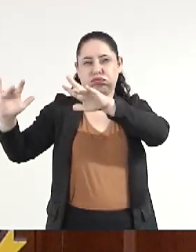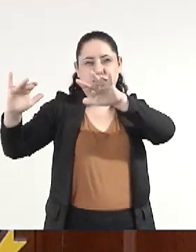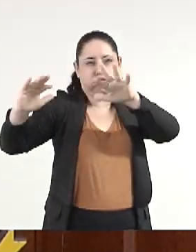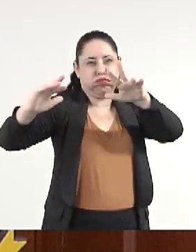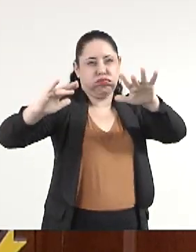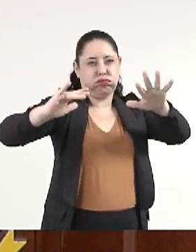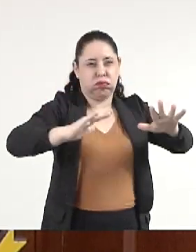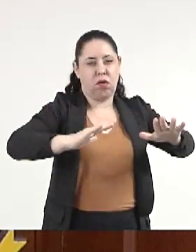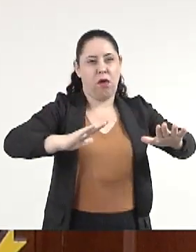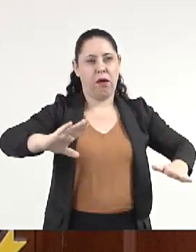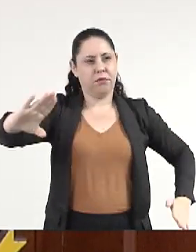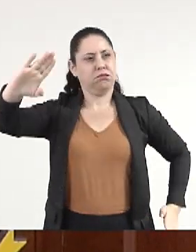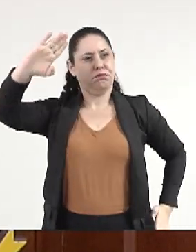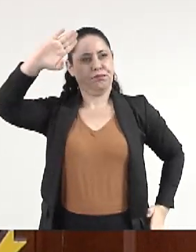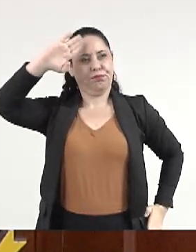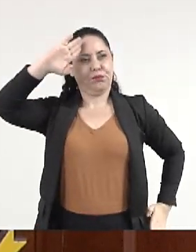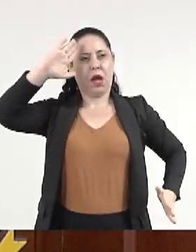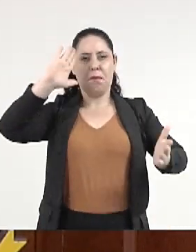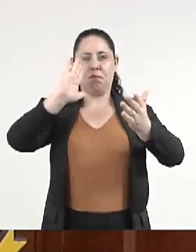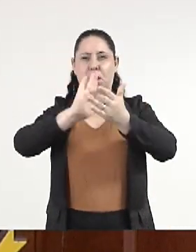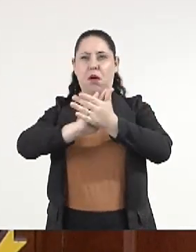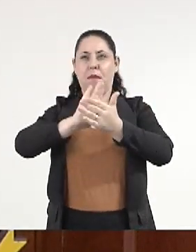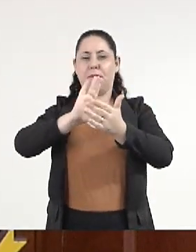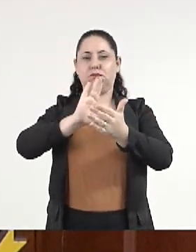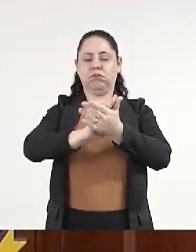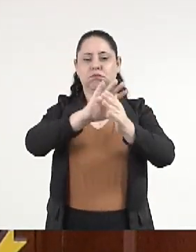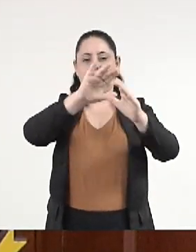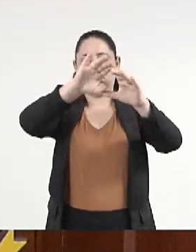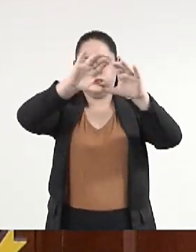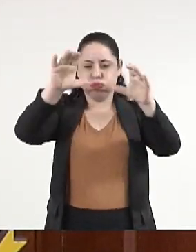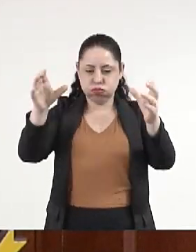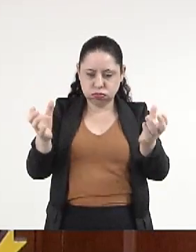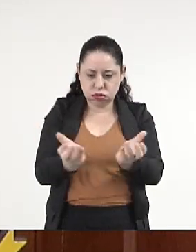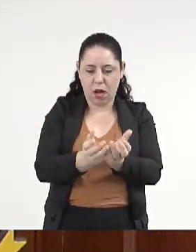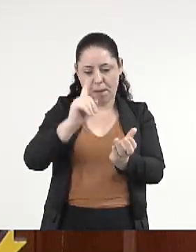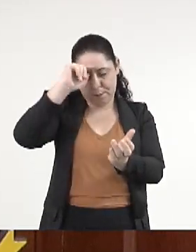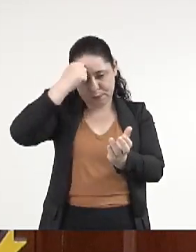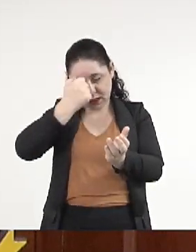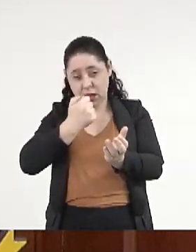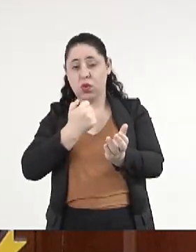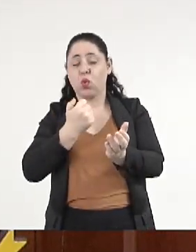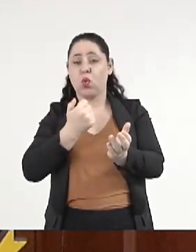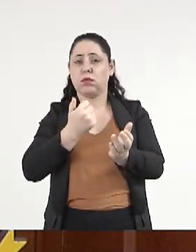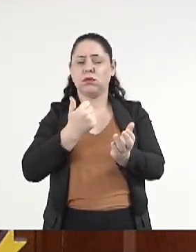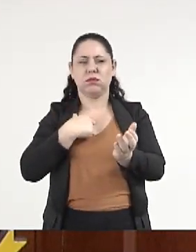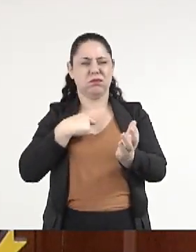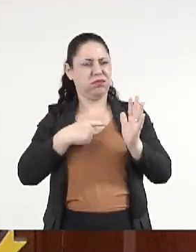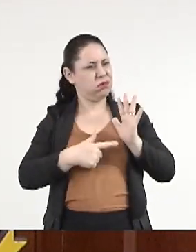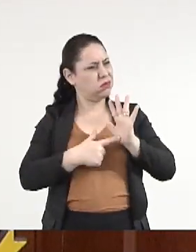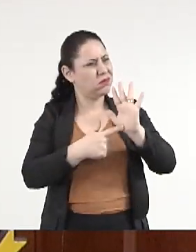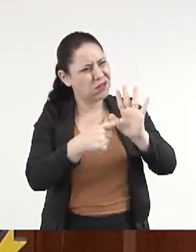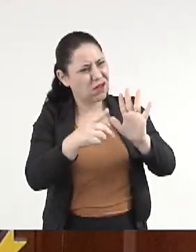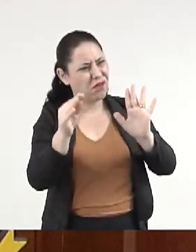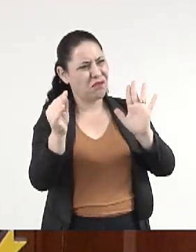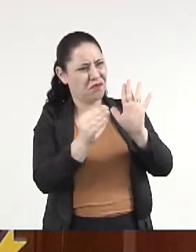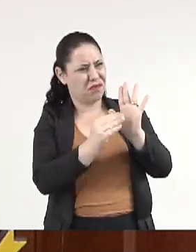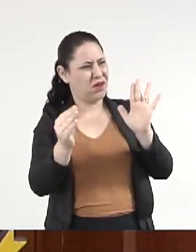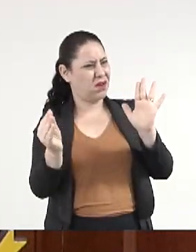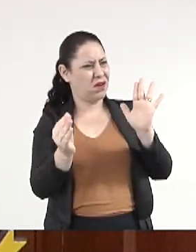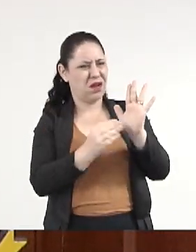para rezar à beira de um pneu. Isso já revelou naquele momento a falta